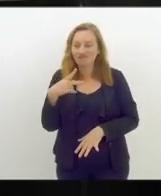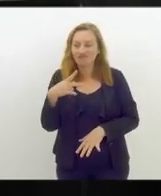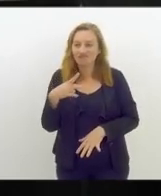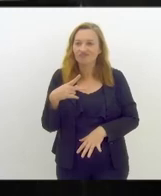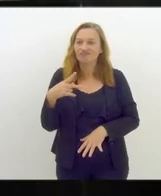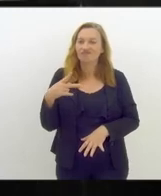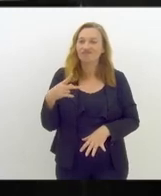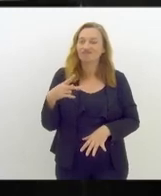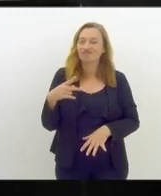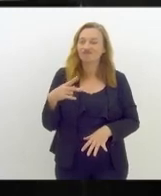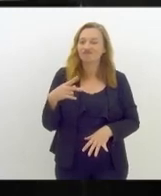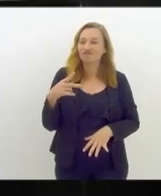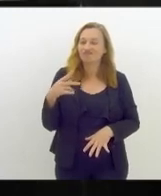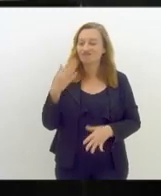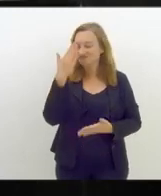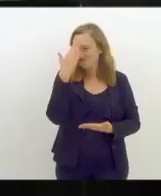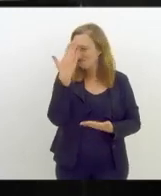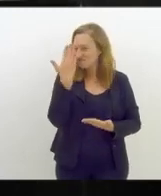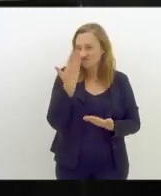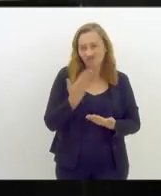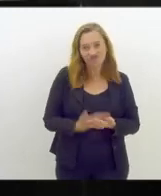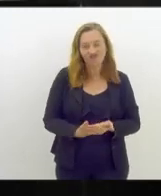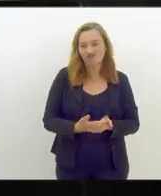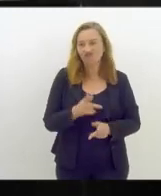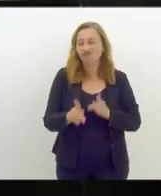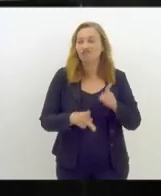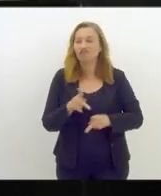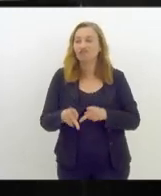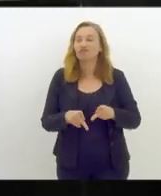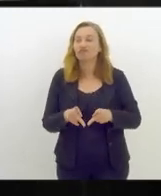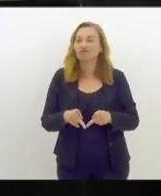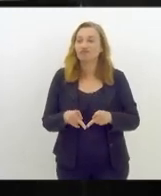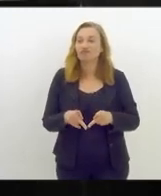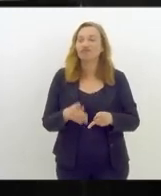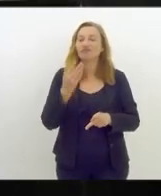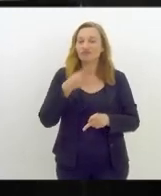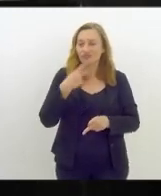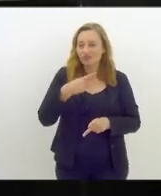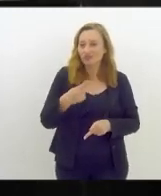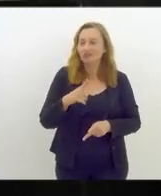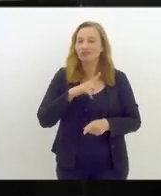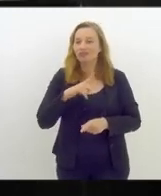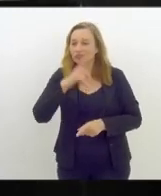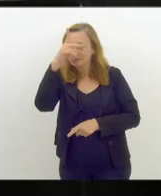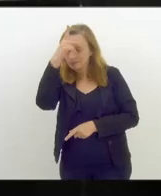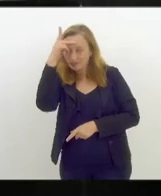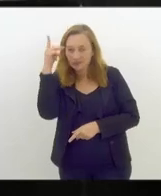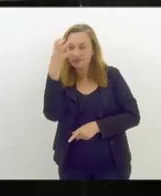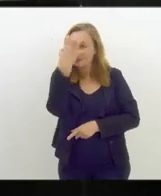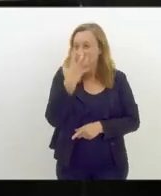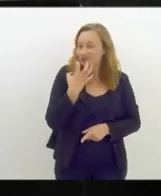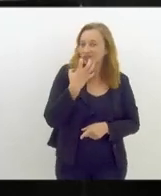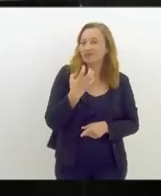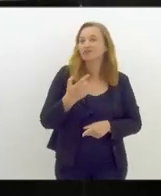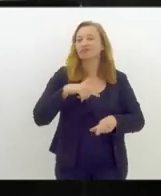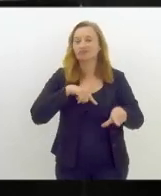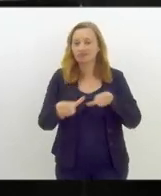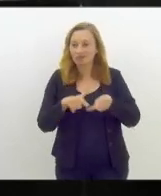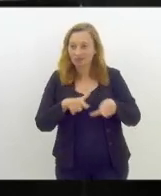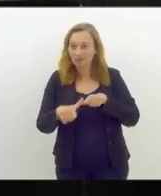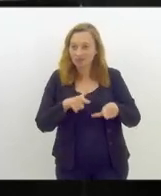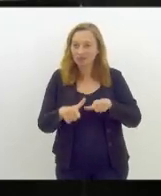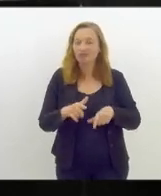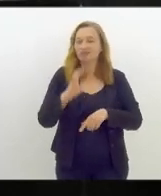tão desacreditada pela população, não é, dizer que tem pessoas sérias que trabalham, não é,